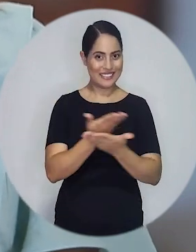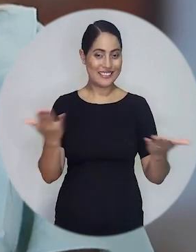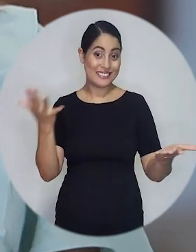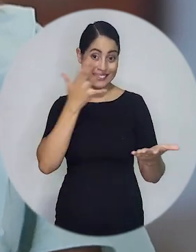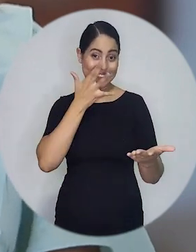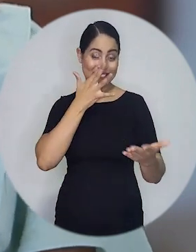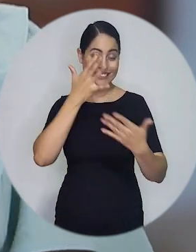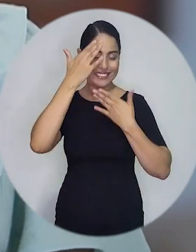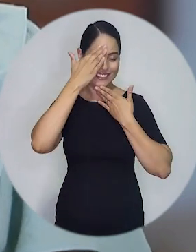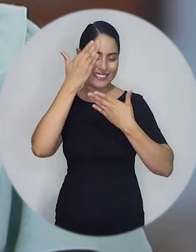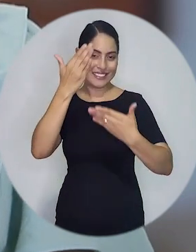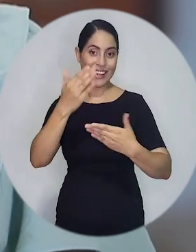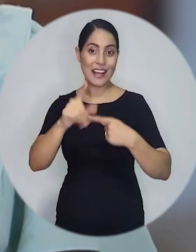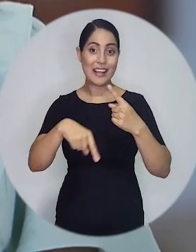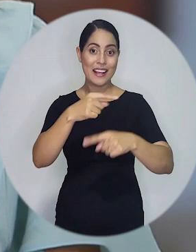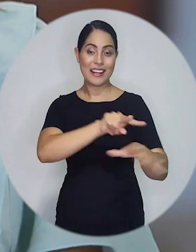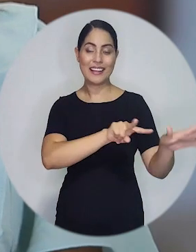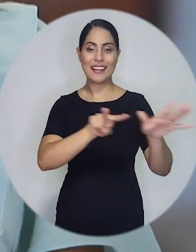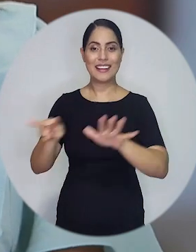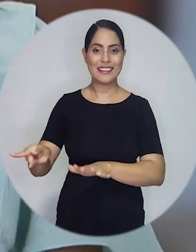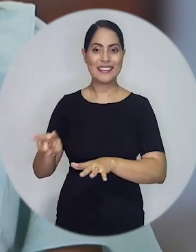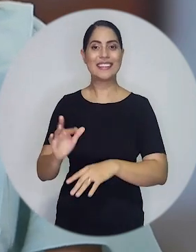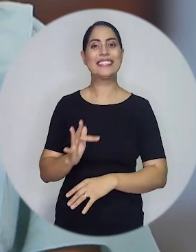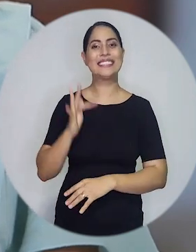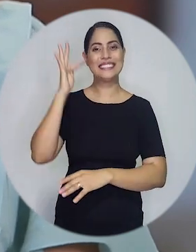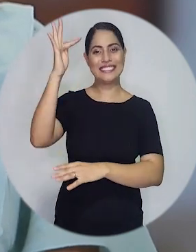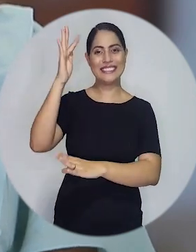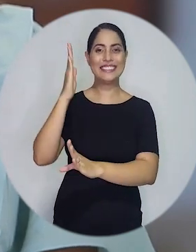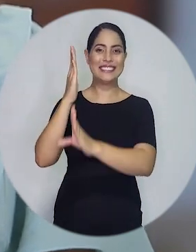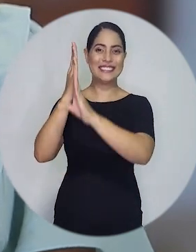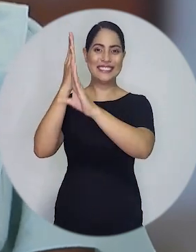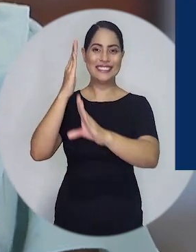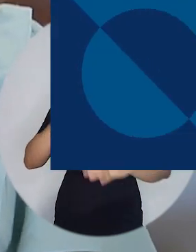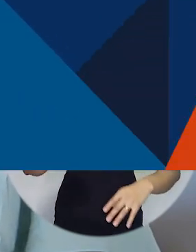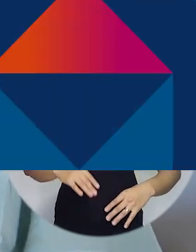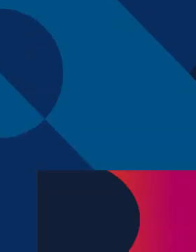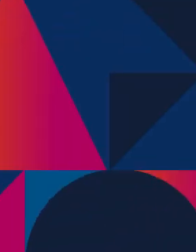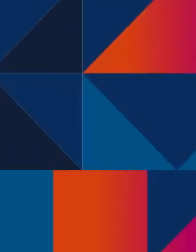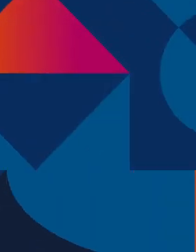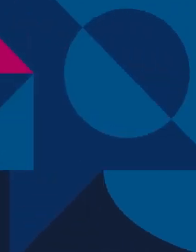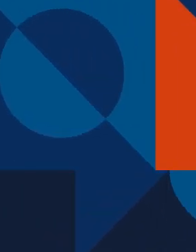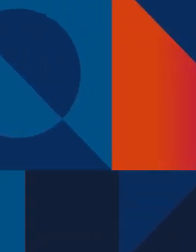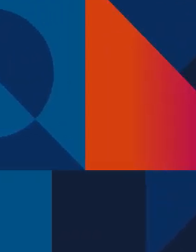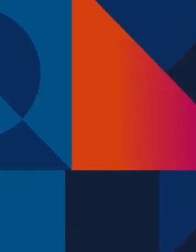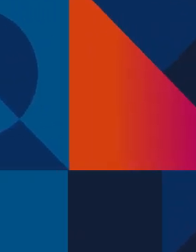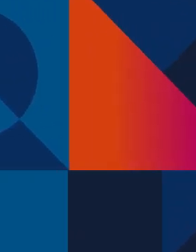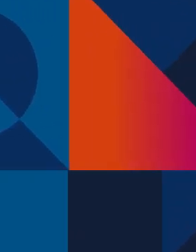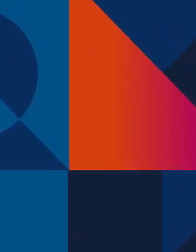Mariana Xavier e agradeço pela sua companhia. Te espero na próxima semana. Até lá!